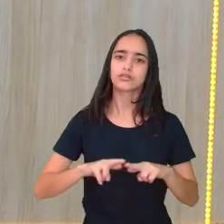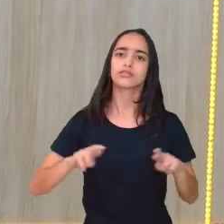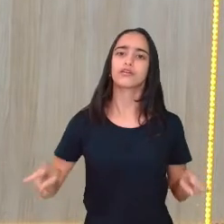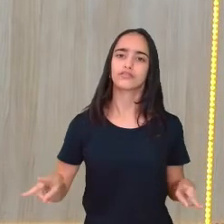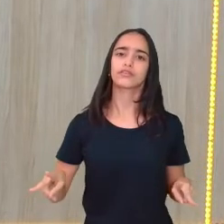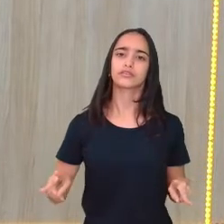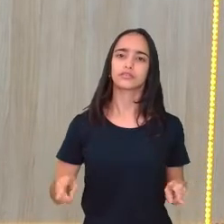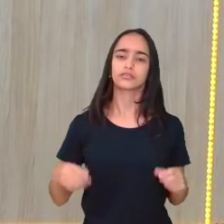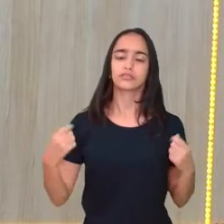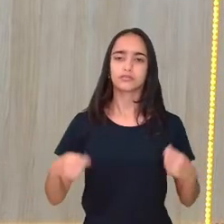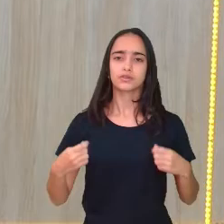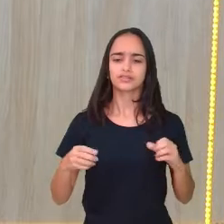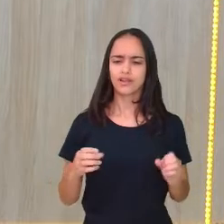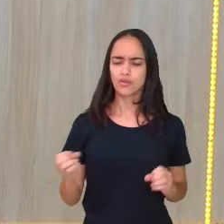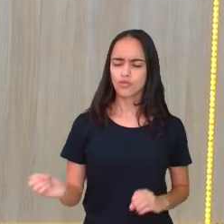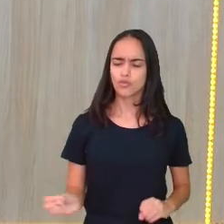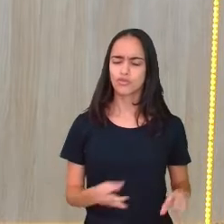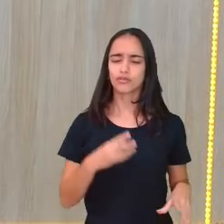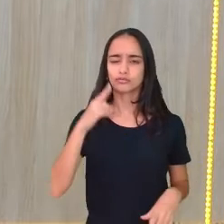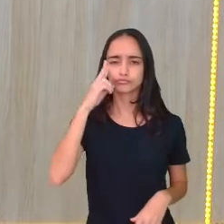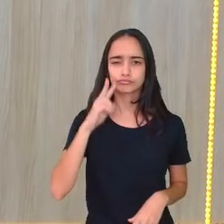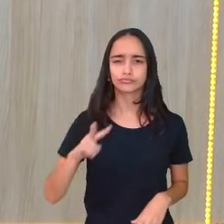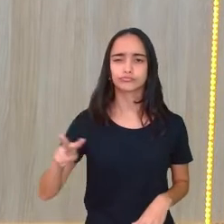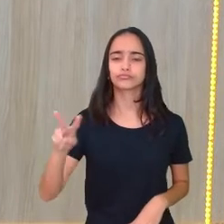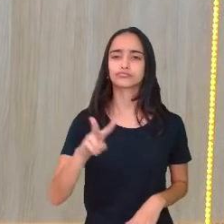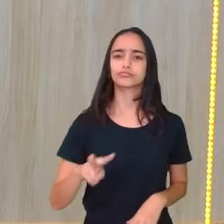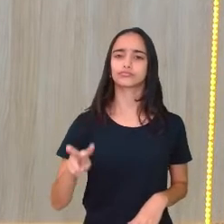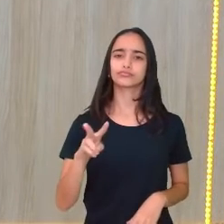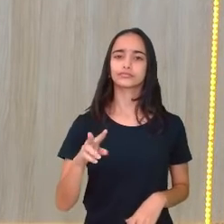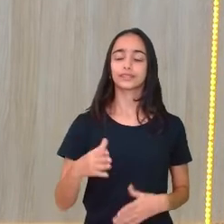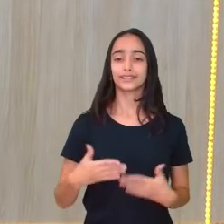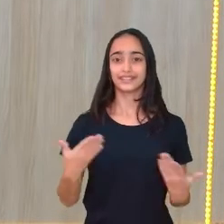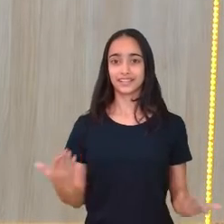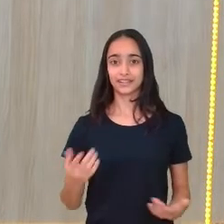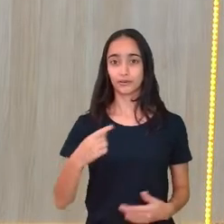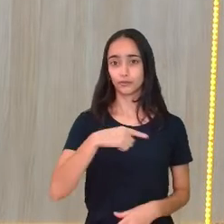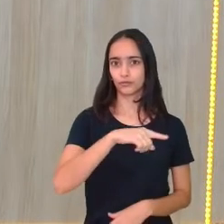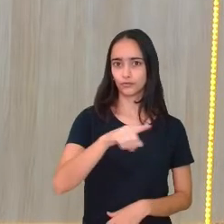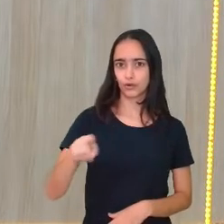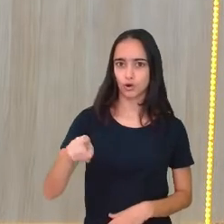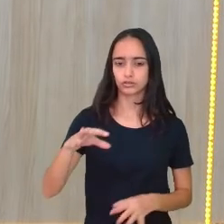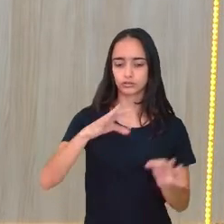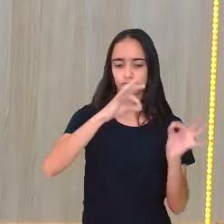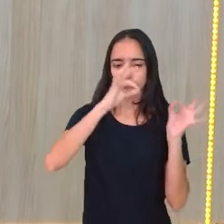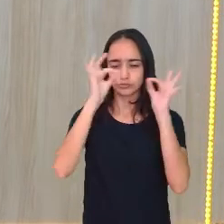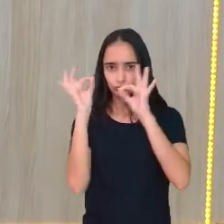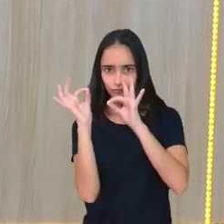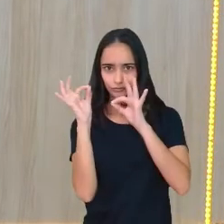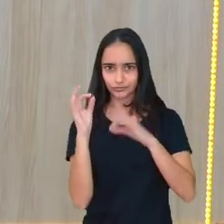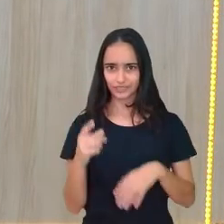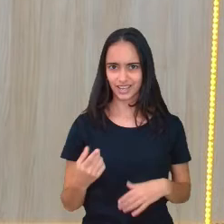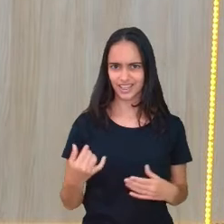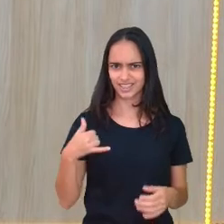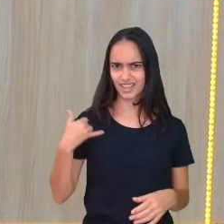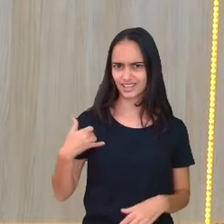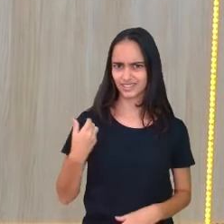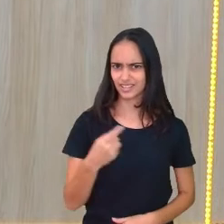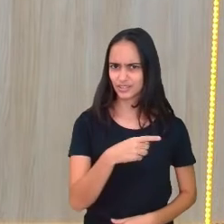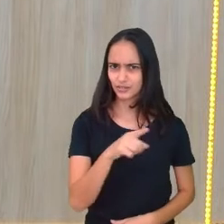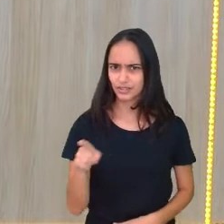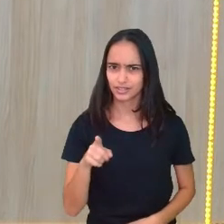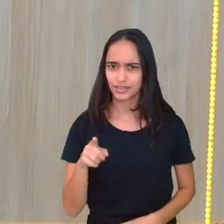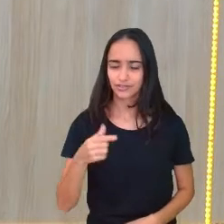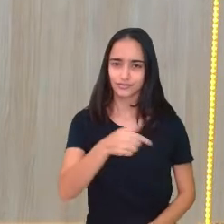ter um novo olhar. Então, vocês aí que estão nos assistindo, né? Na idade de vocês do 7º